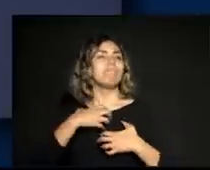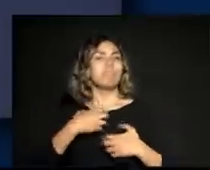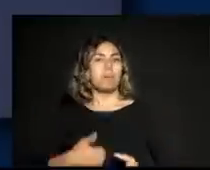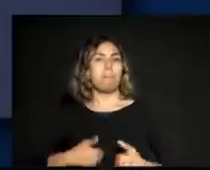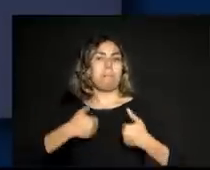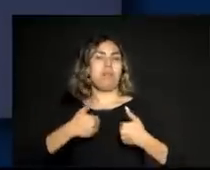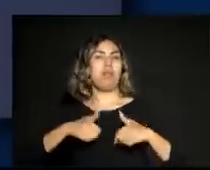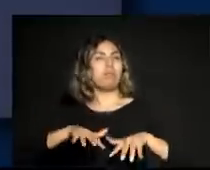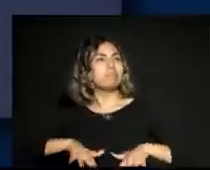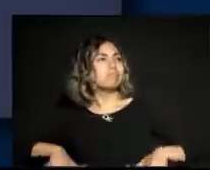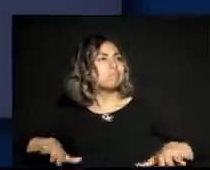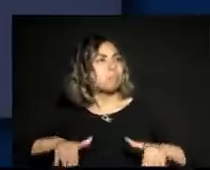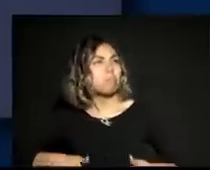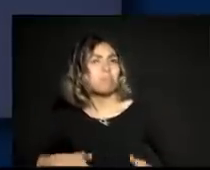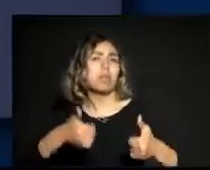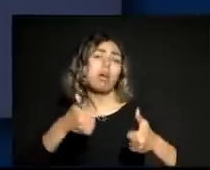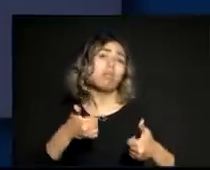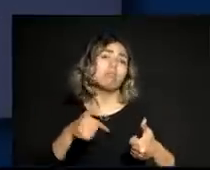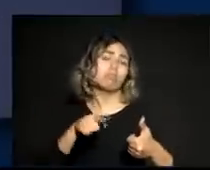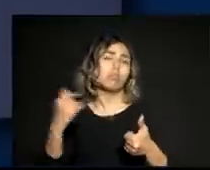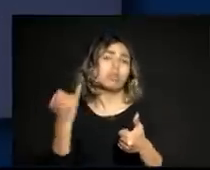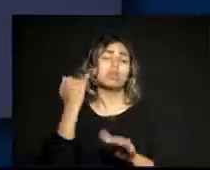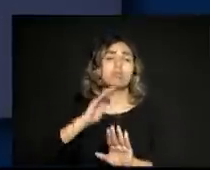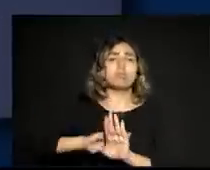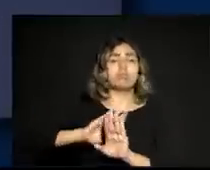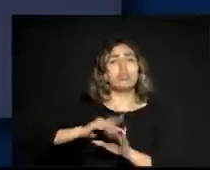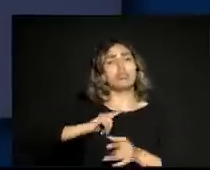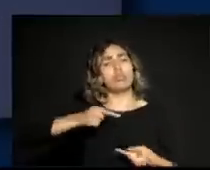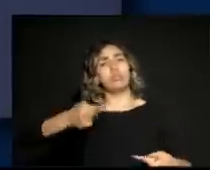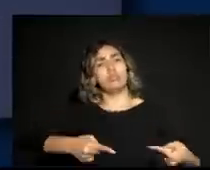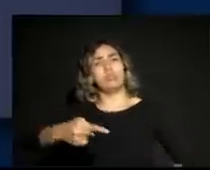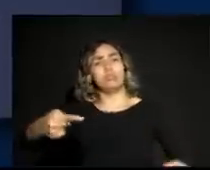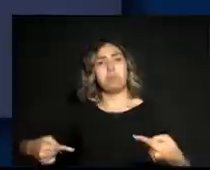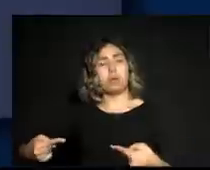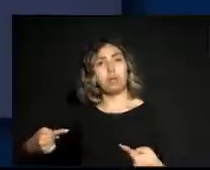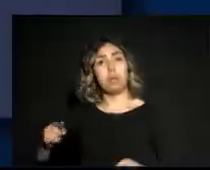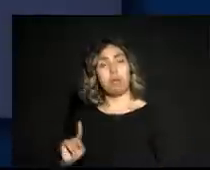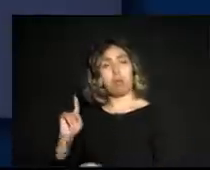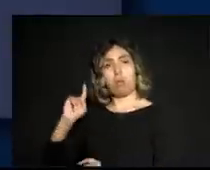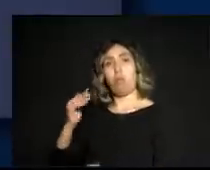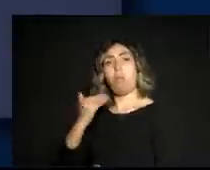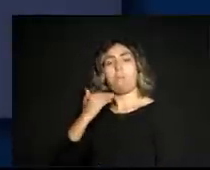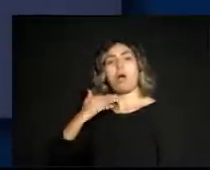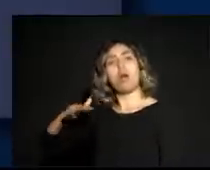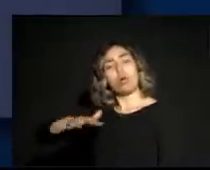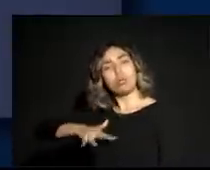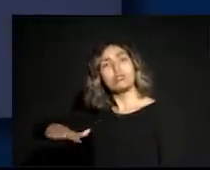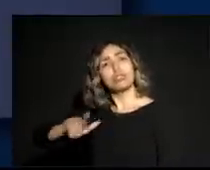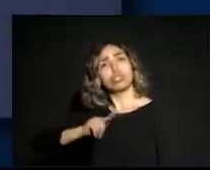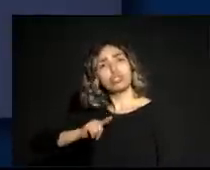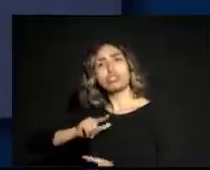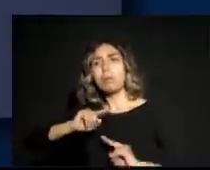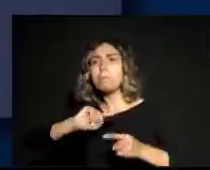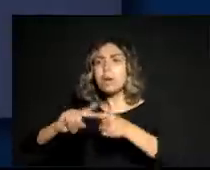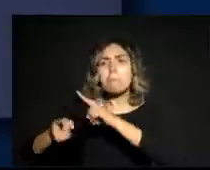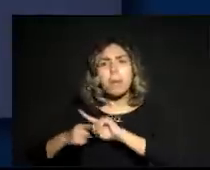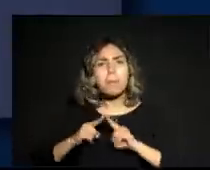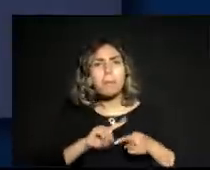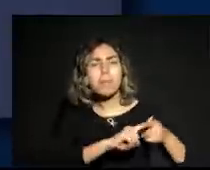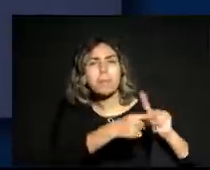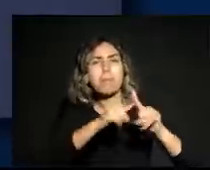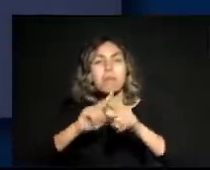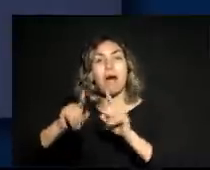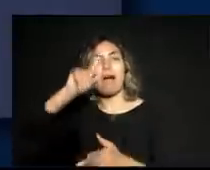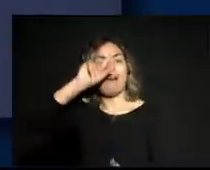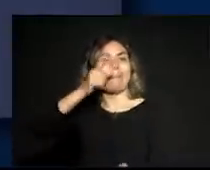sociedade isso é legítima faz parte do debate lá no banco hoje tem uma bem the partnership o debate fazendo que tomar melhores ideias então